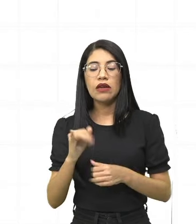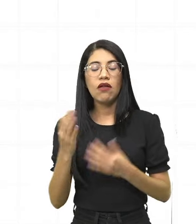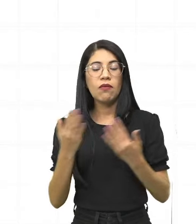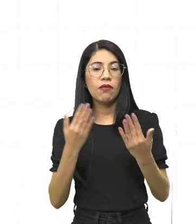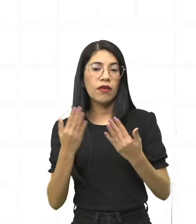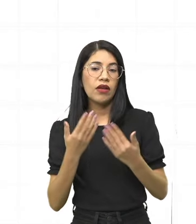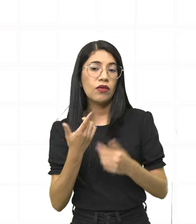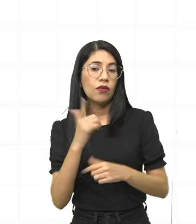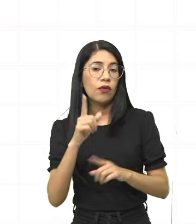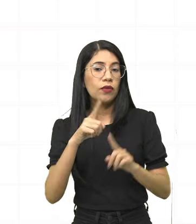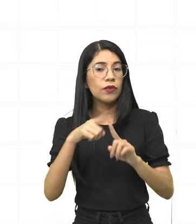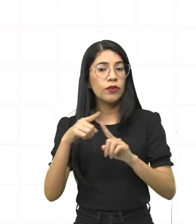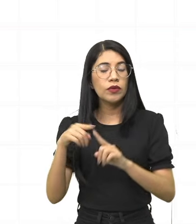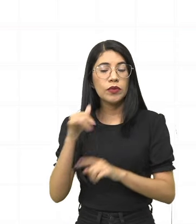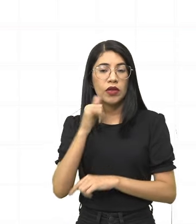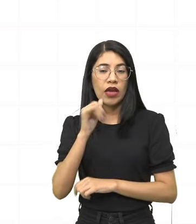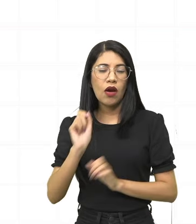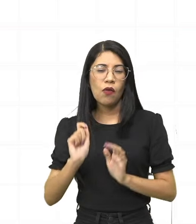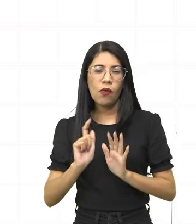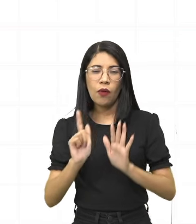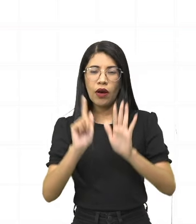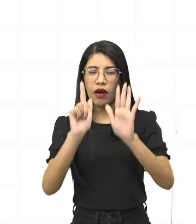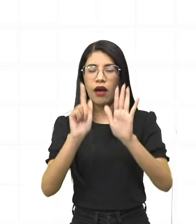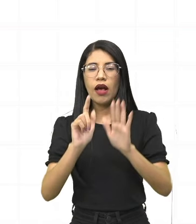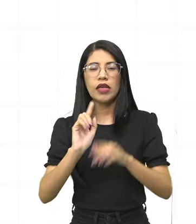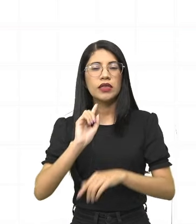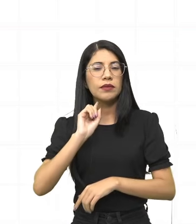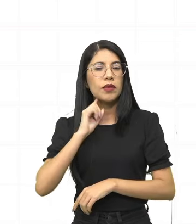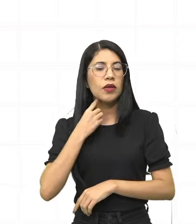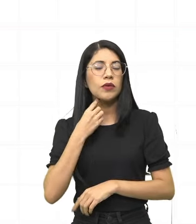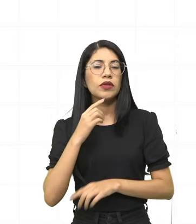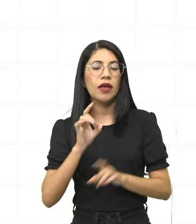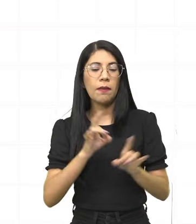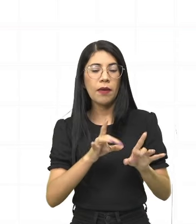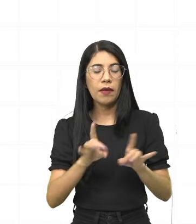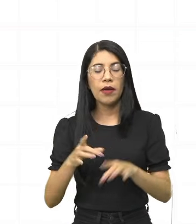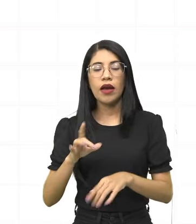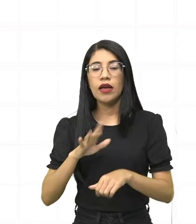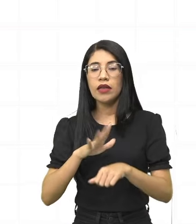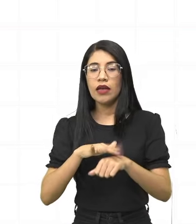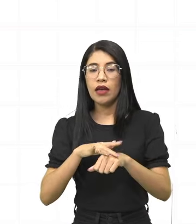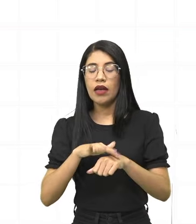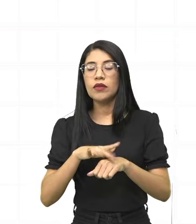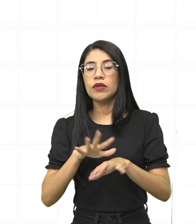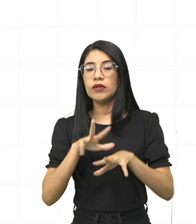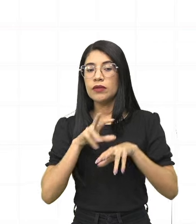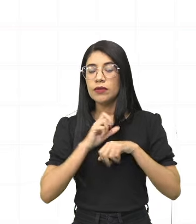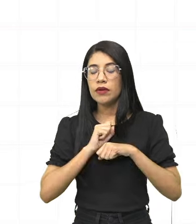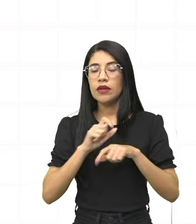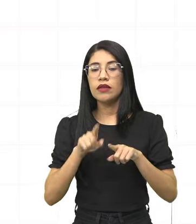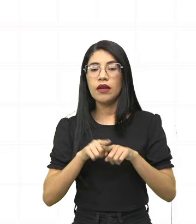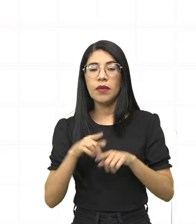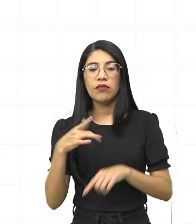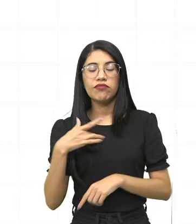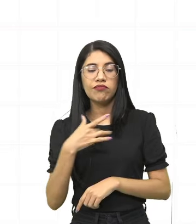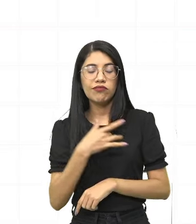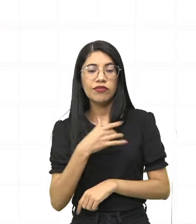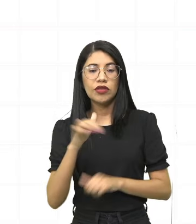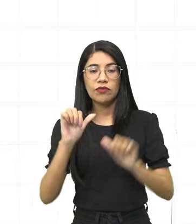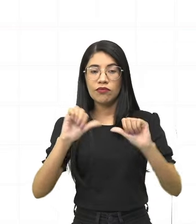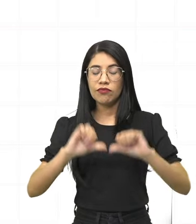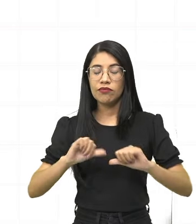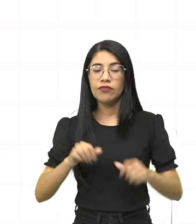energia, com relação à emissão de gases, a ser poluentes, prejudicial à saúde, à vida humana, tá bom?